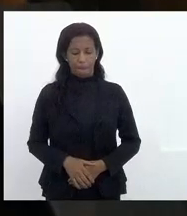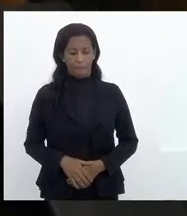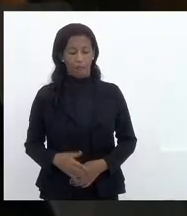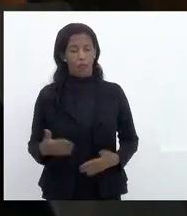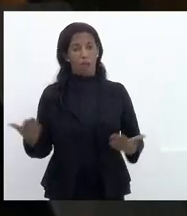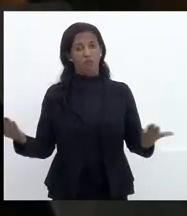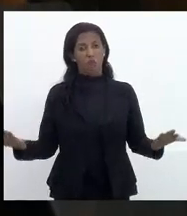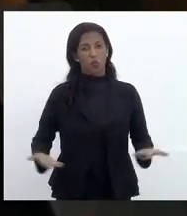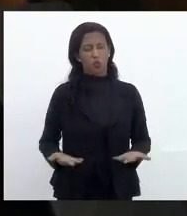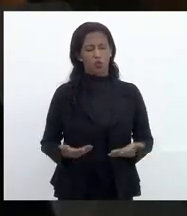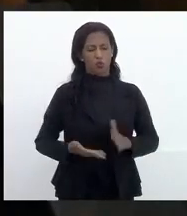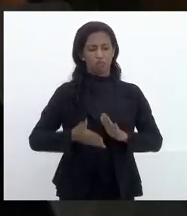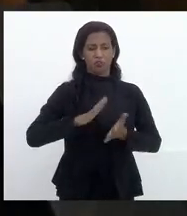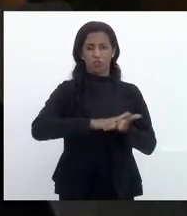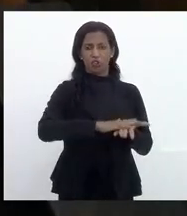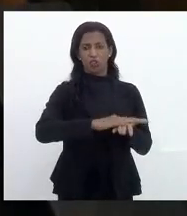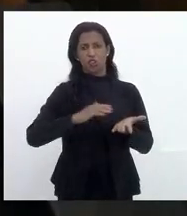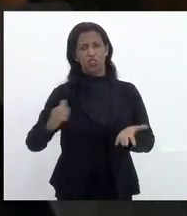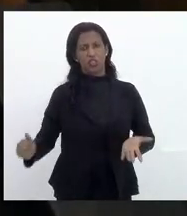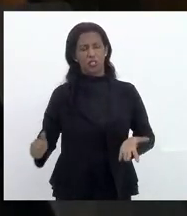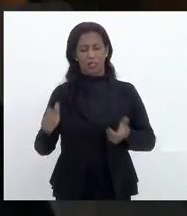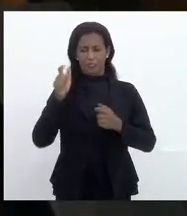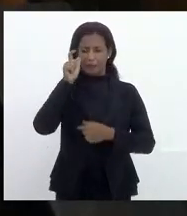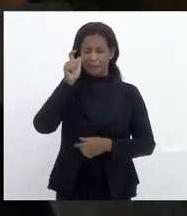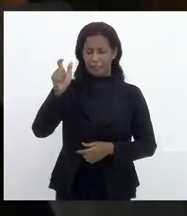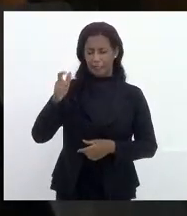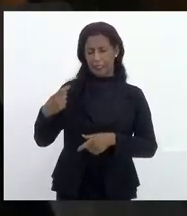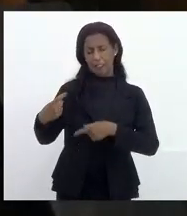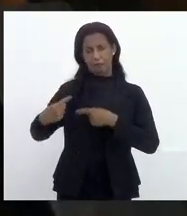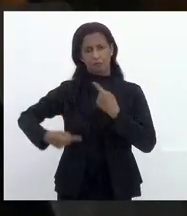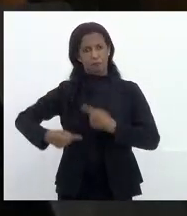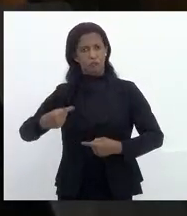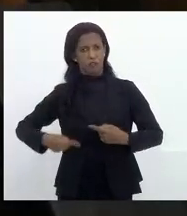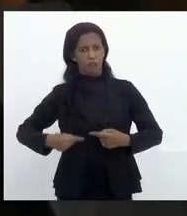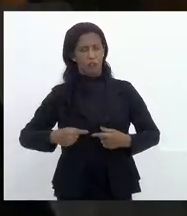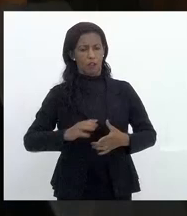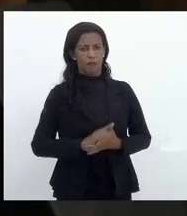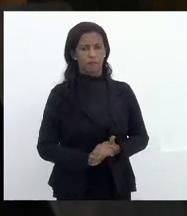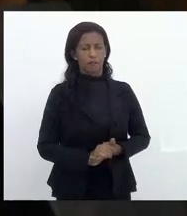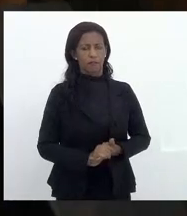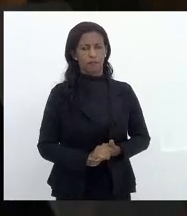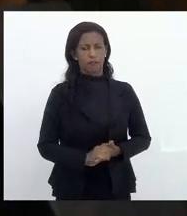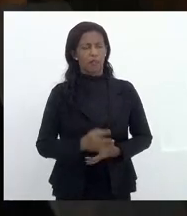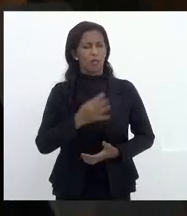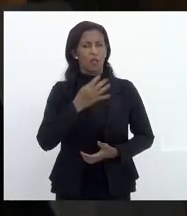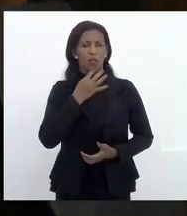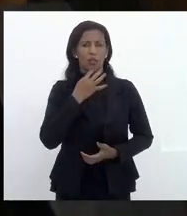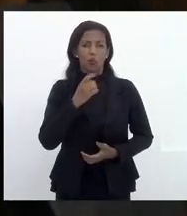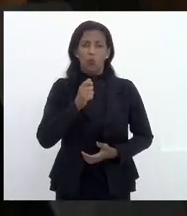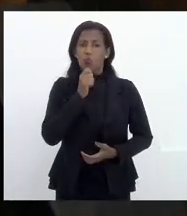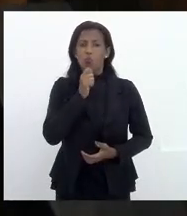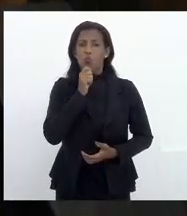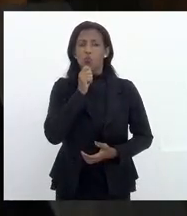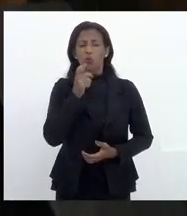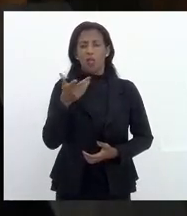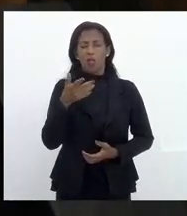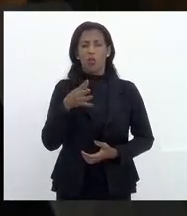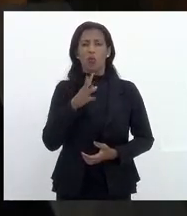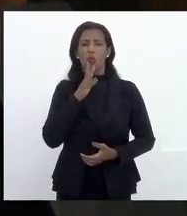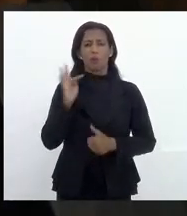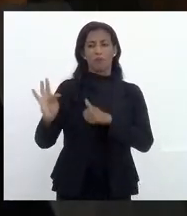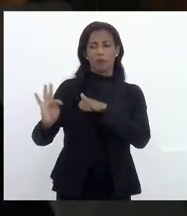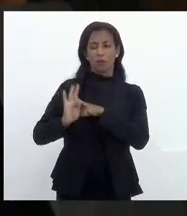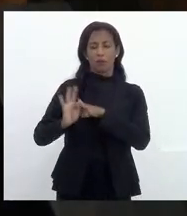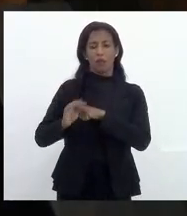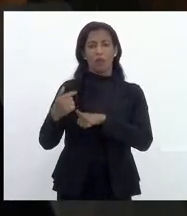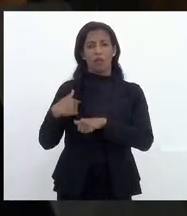desperdice qualquer a vaidade interesse de politicagem e eu não tenho tanto conhecimento teto minha formação acadêmica